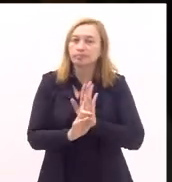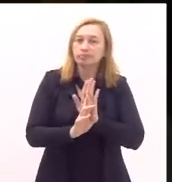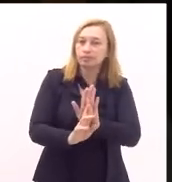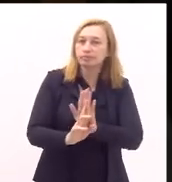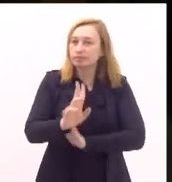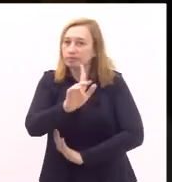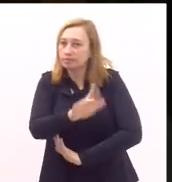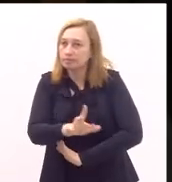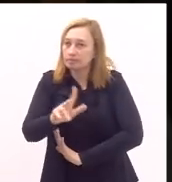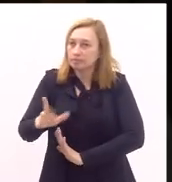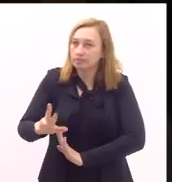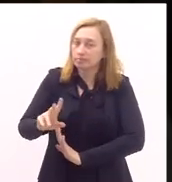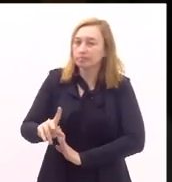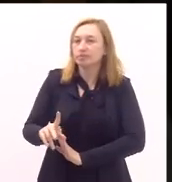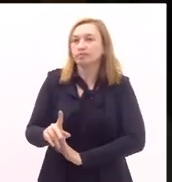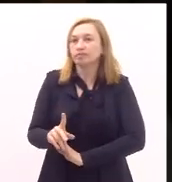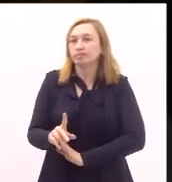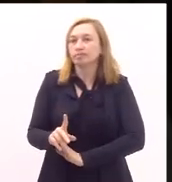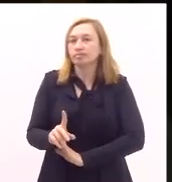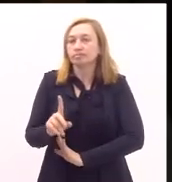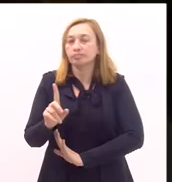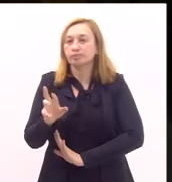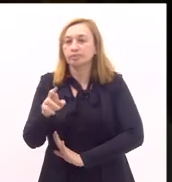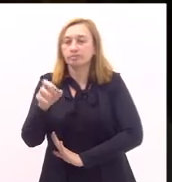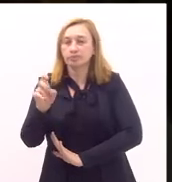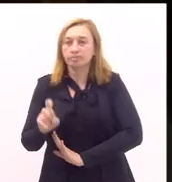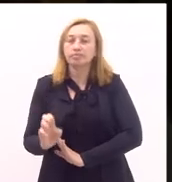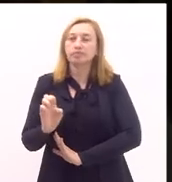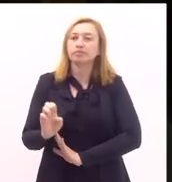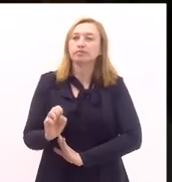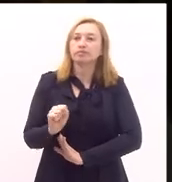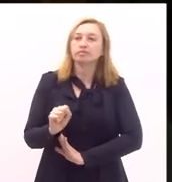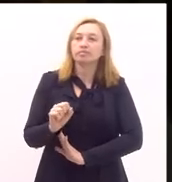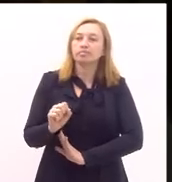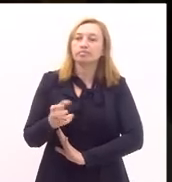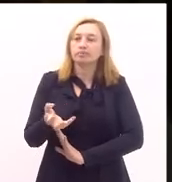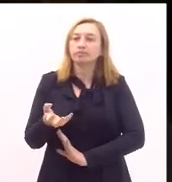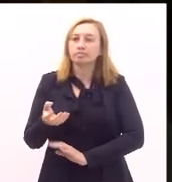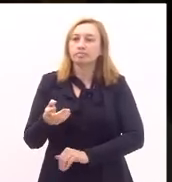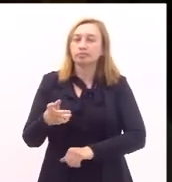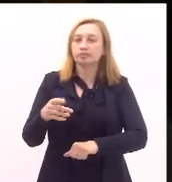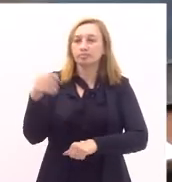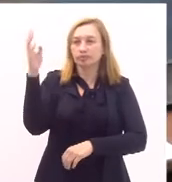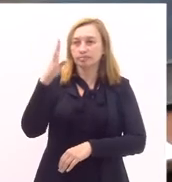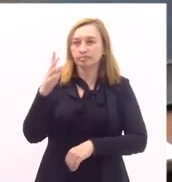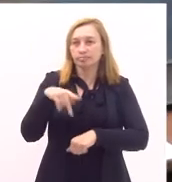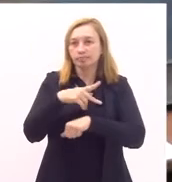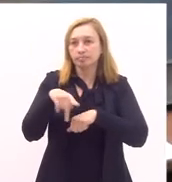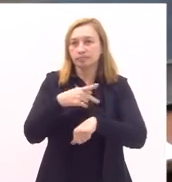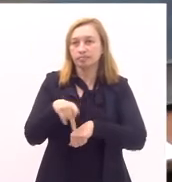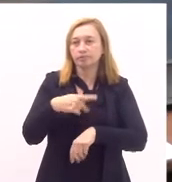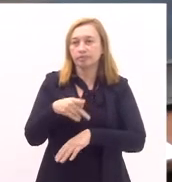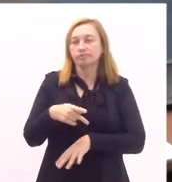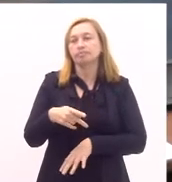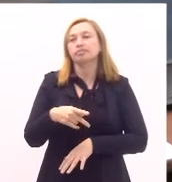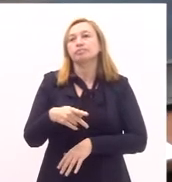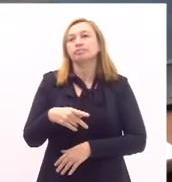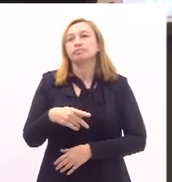diferente daquela que Hermes da Fonseca quis nos impor de um país muito obrigado a